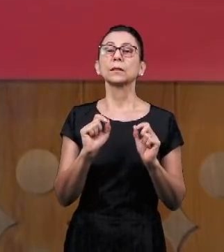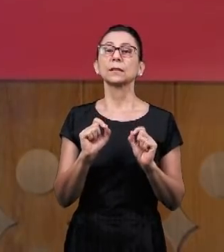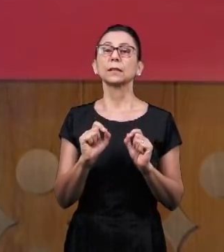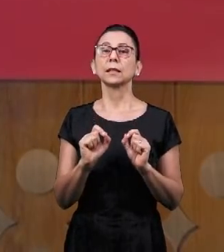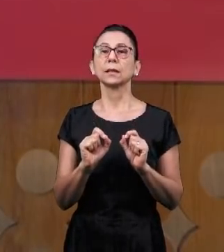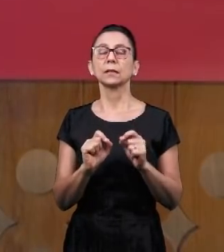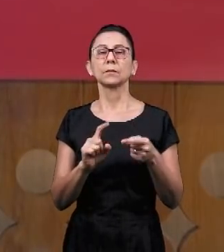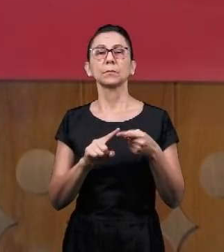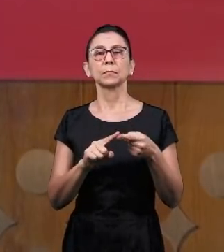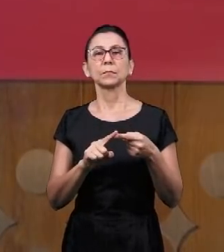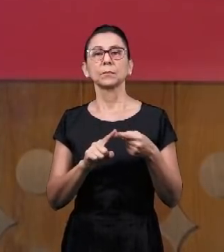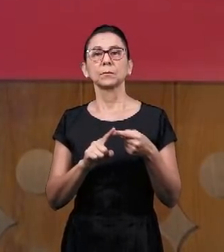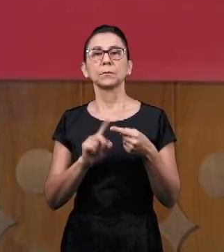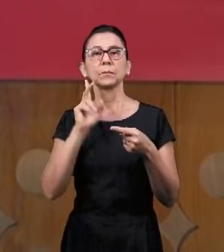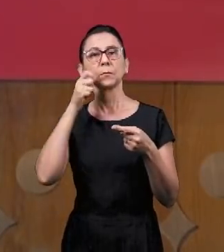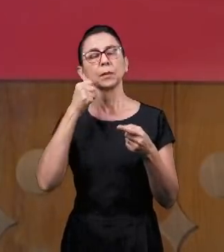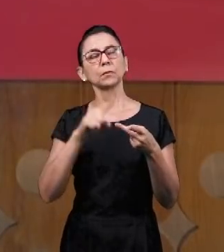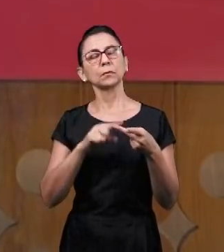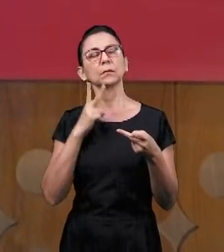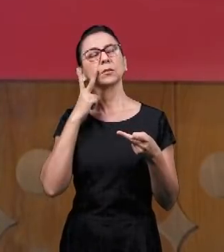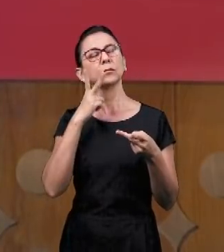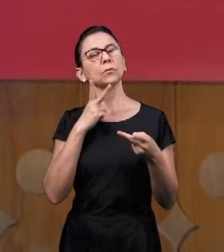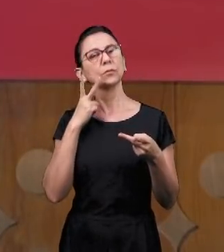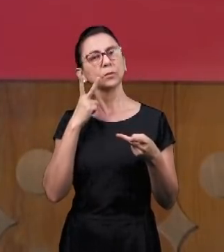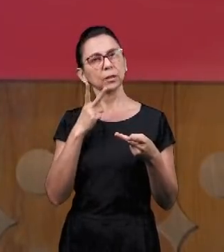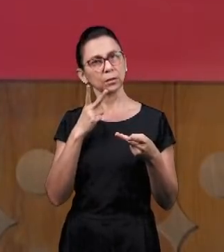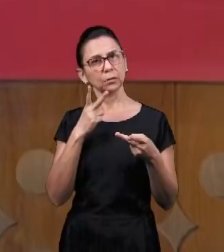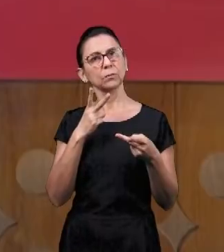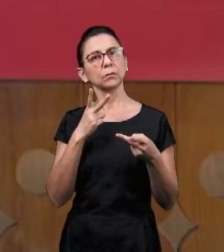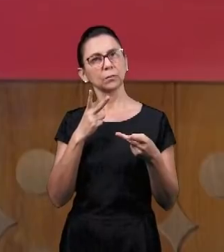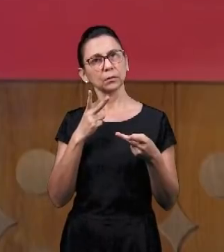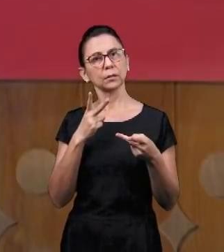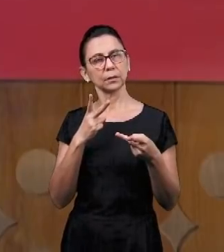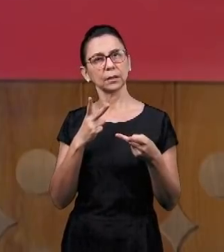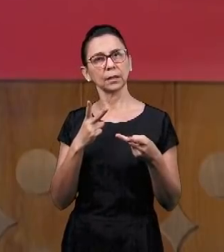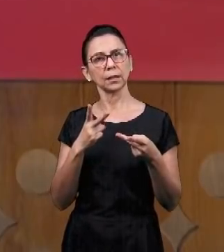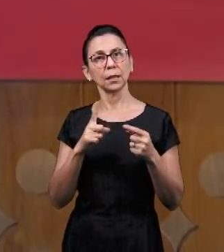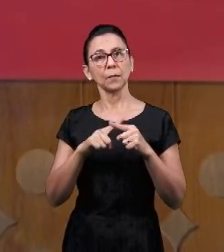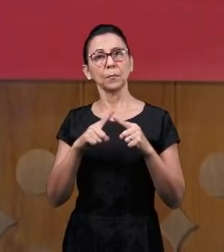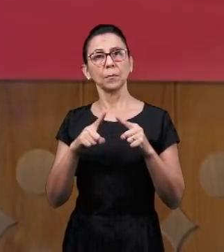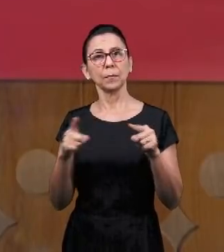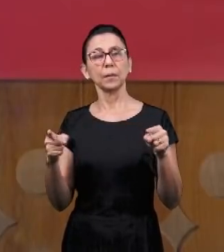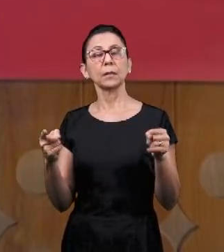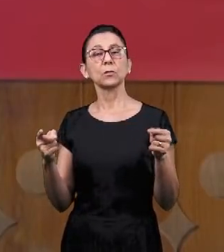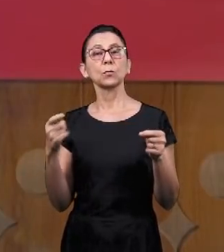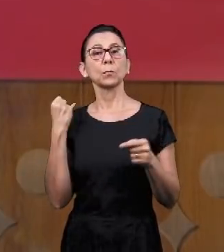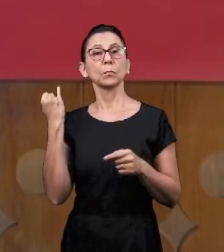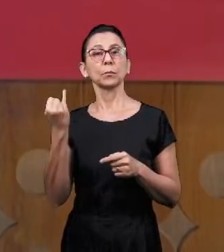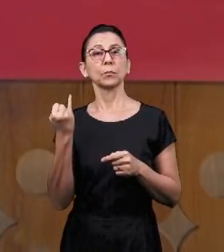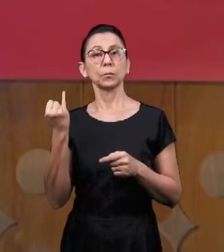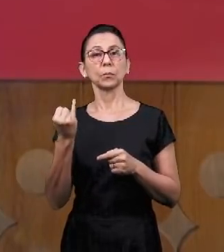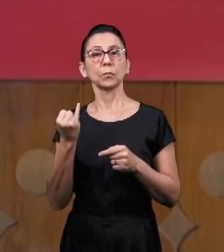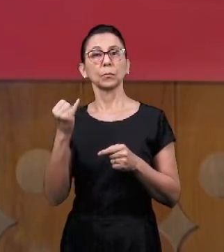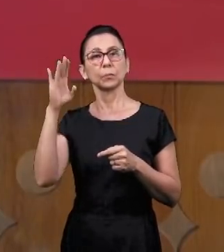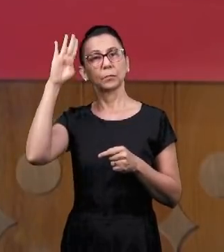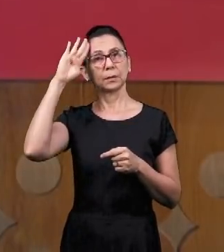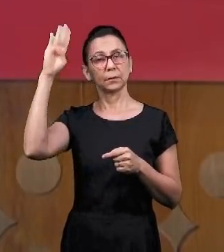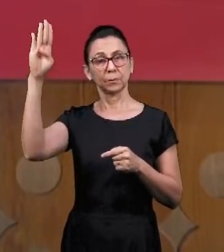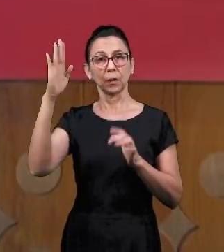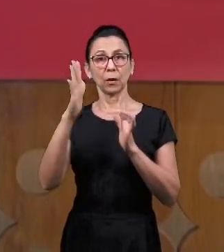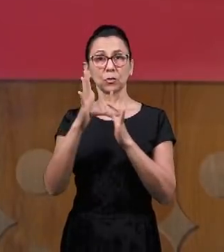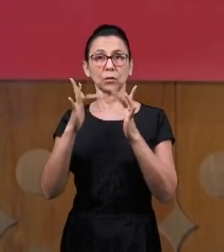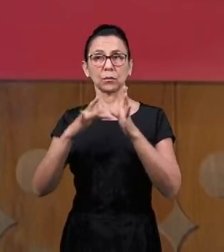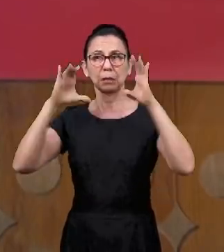isso gera governo do cabeça, que é Cristo. Está na Bíblia, está na doutrina.